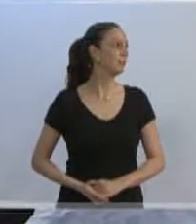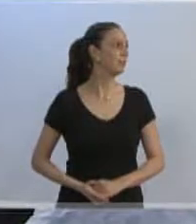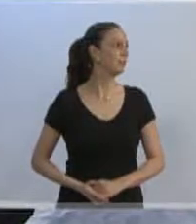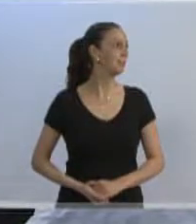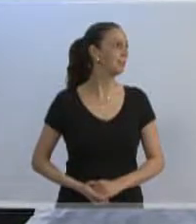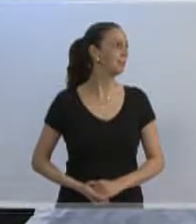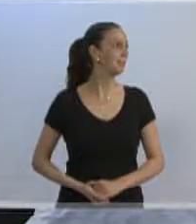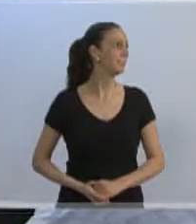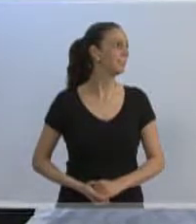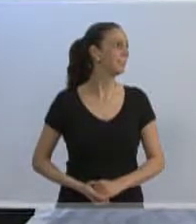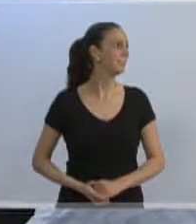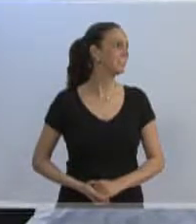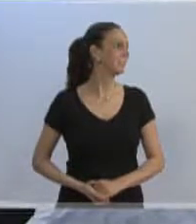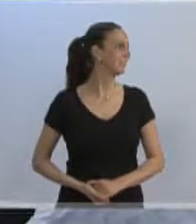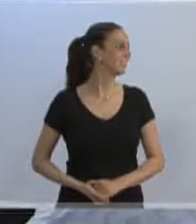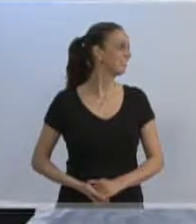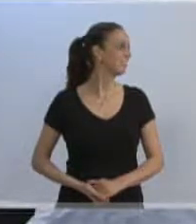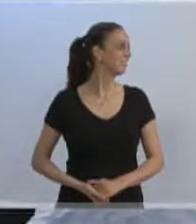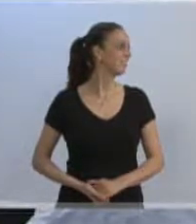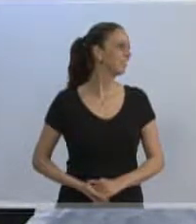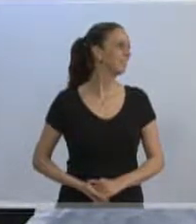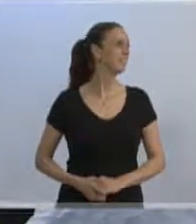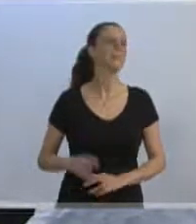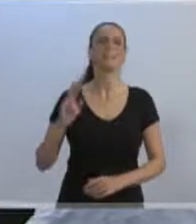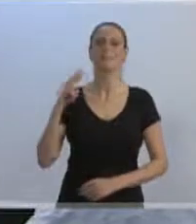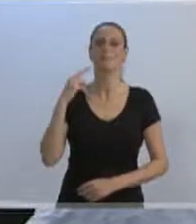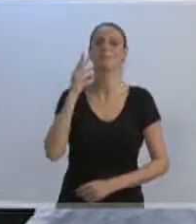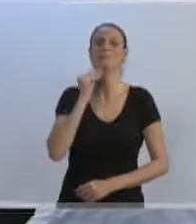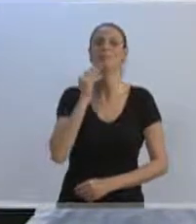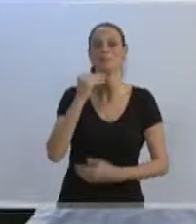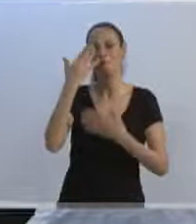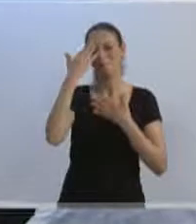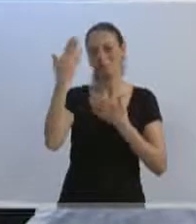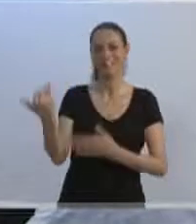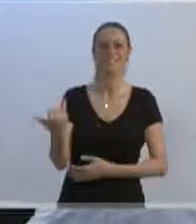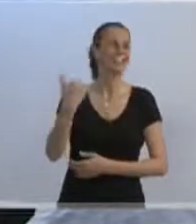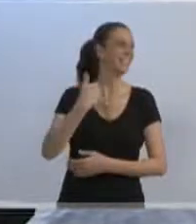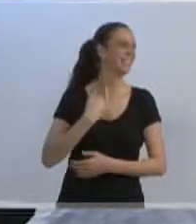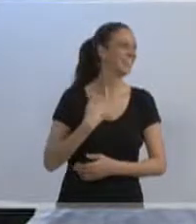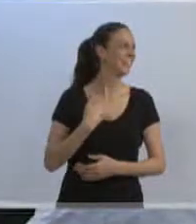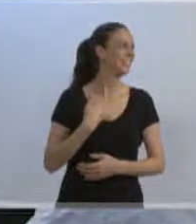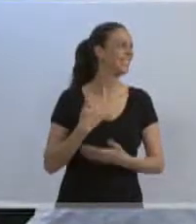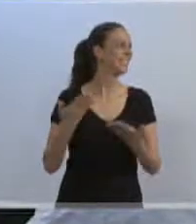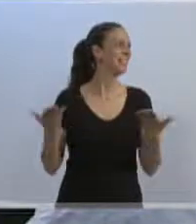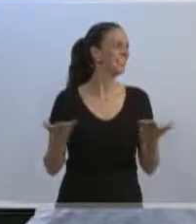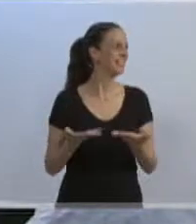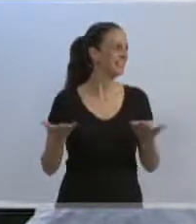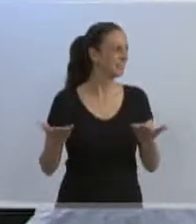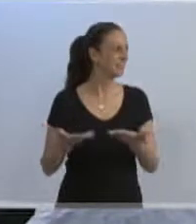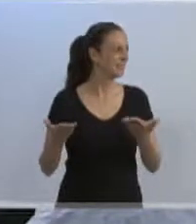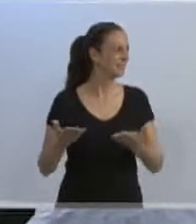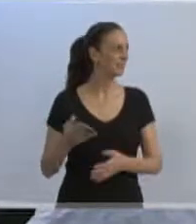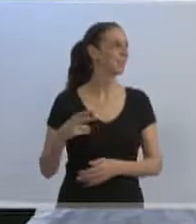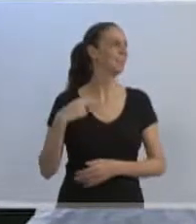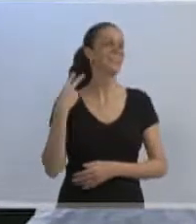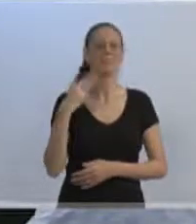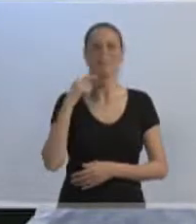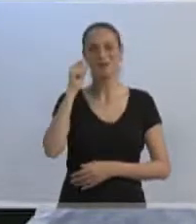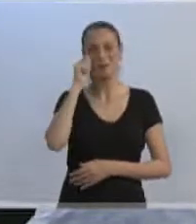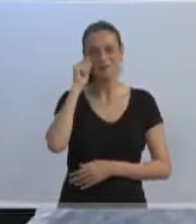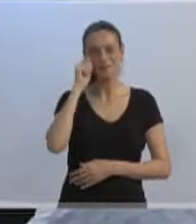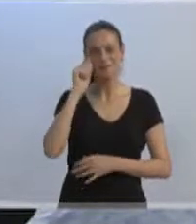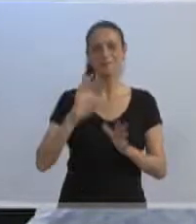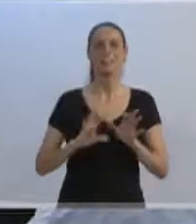obrigado vereador gilson vamos ouvir então e ao parque com autorização do vereador ao meio vereador